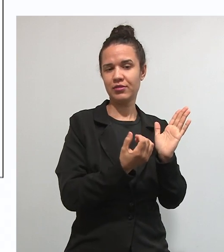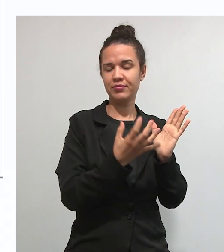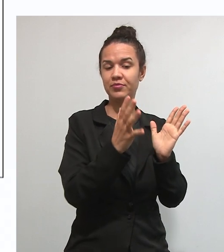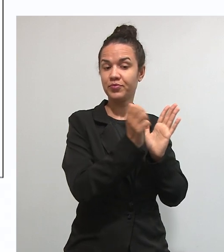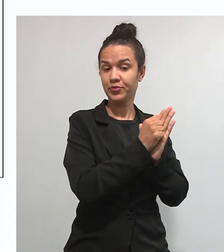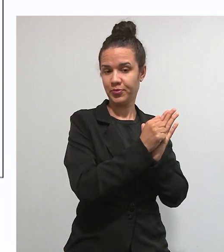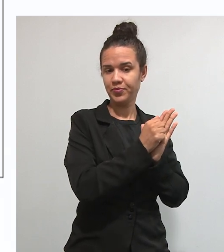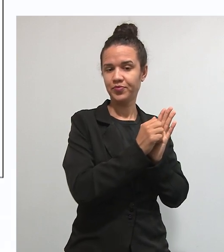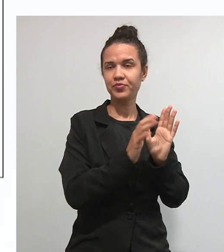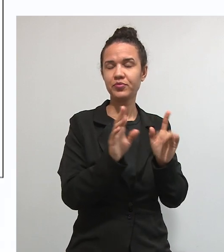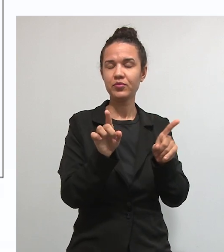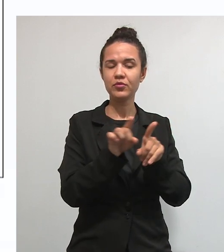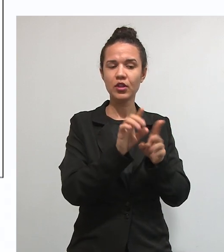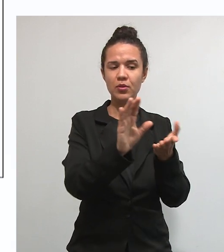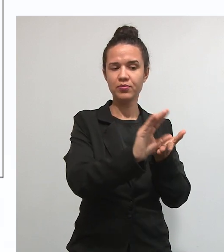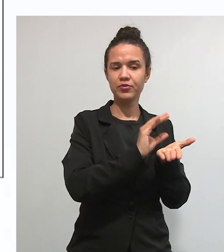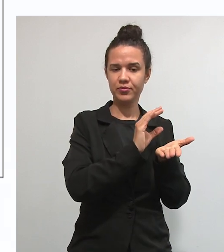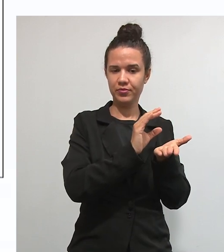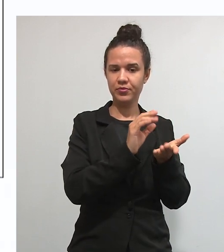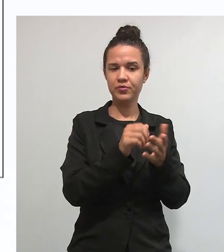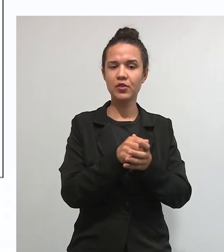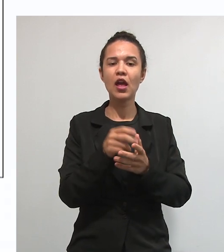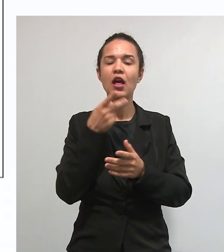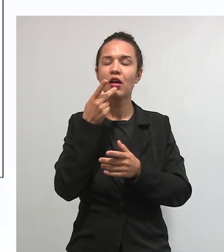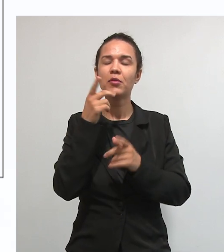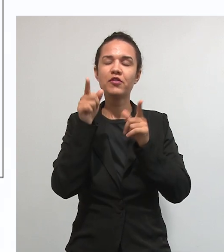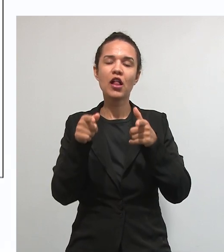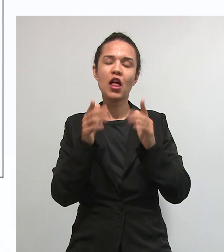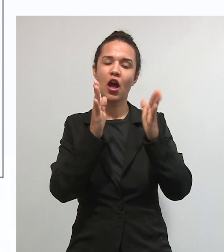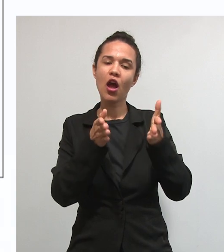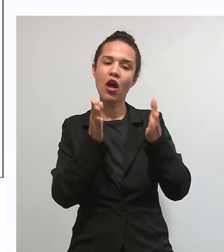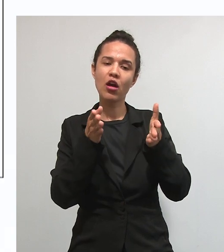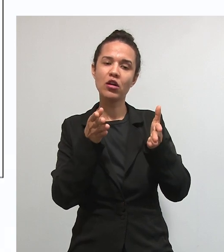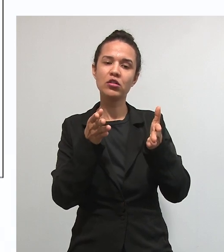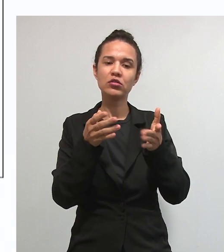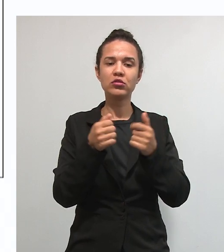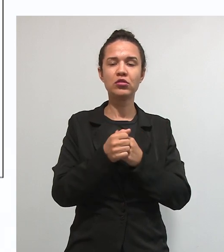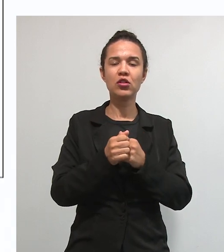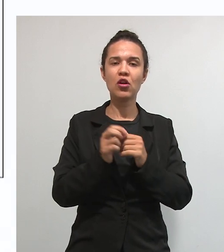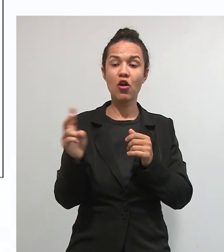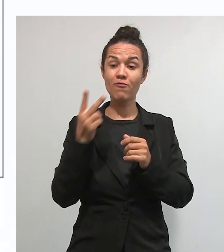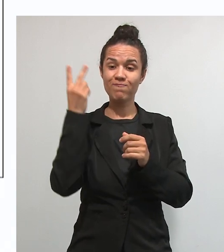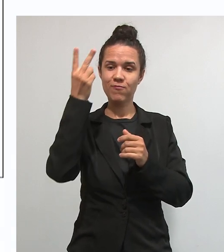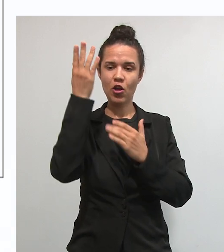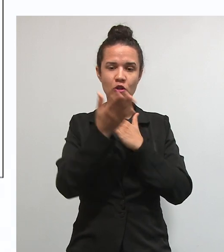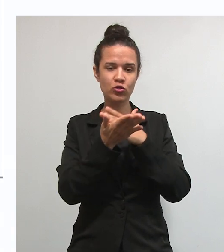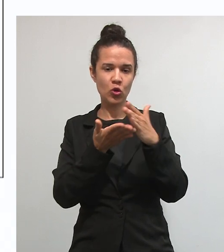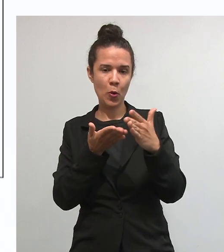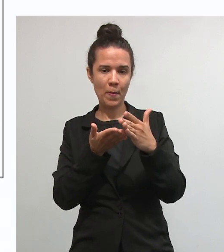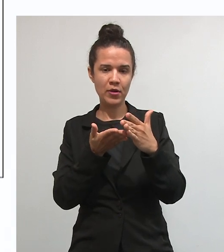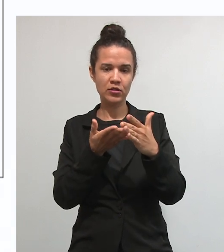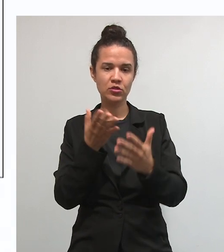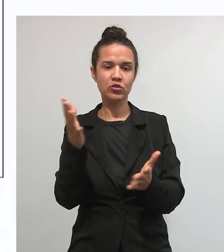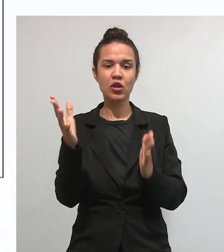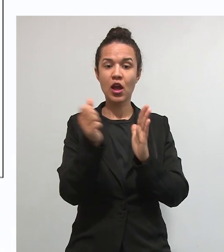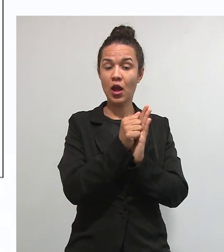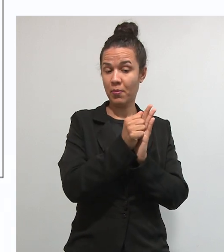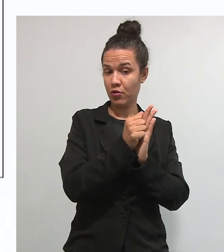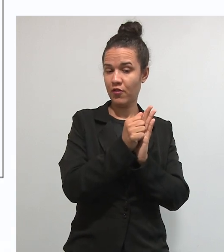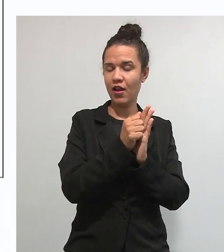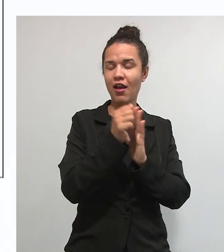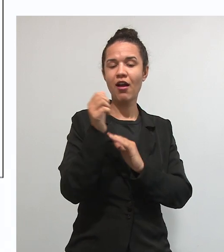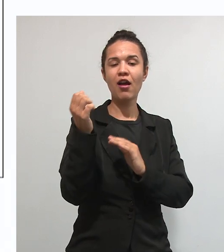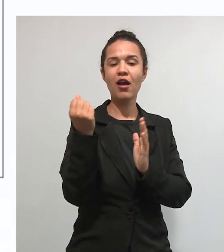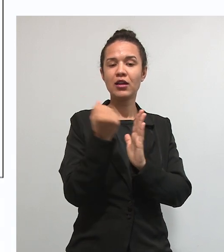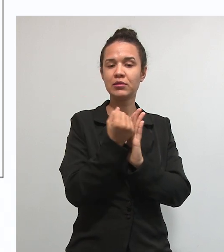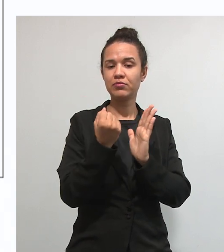da previsão inicial, que aprovado na LOA, a previsão atualizada,